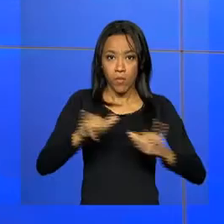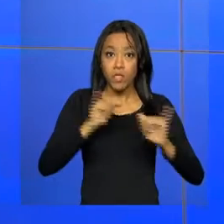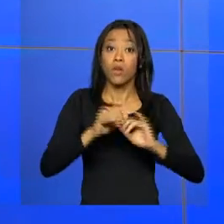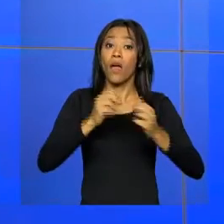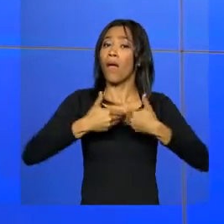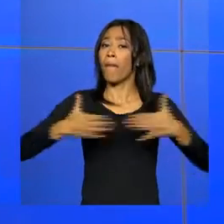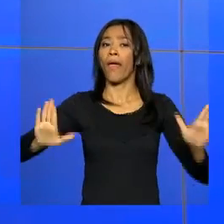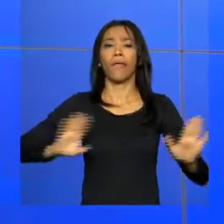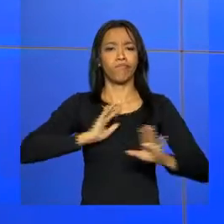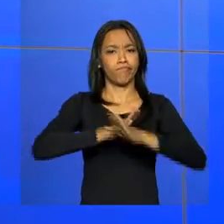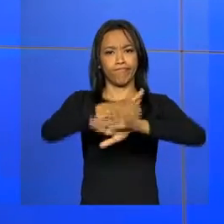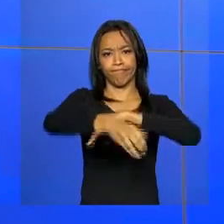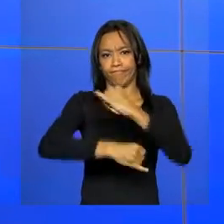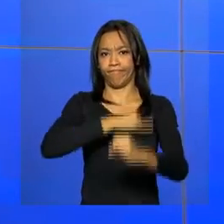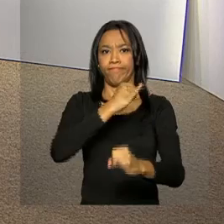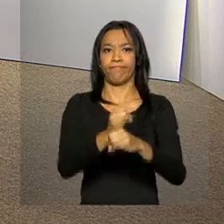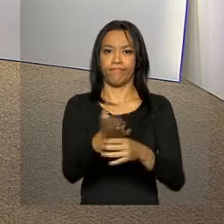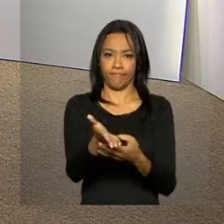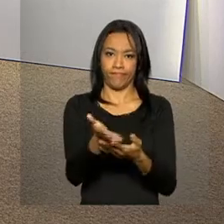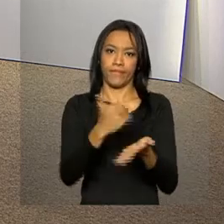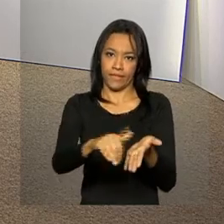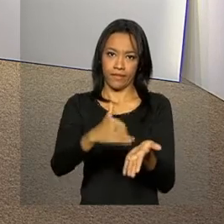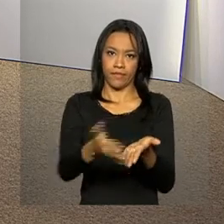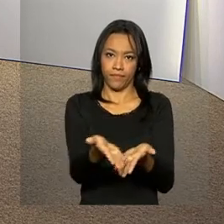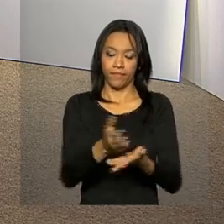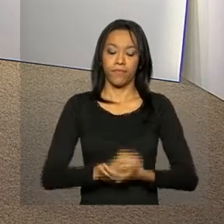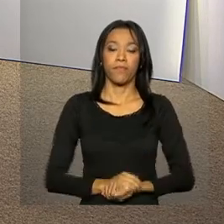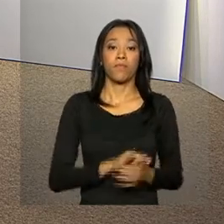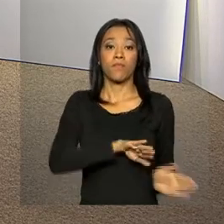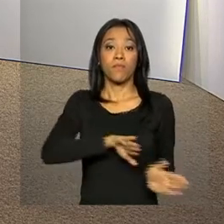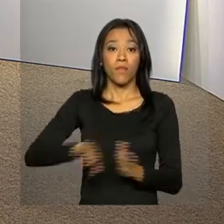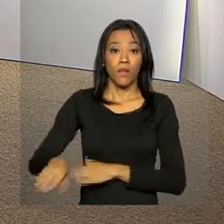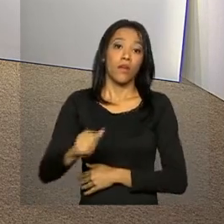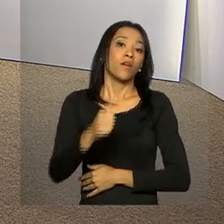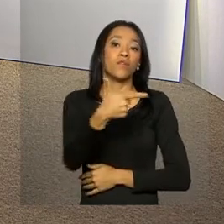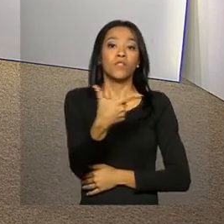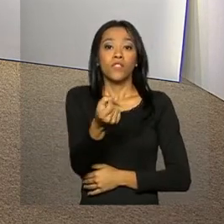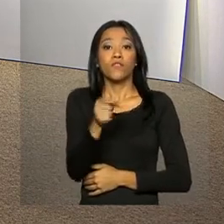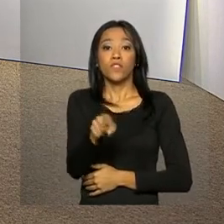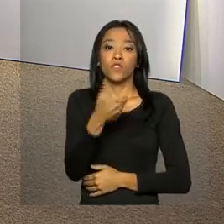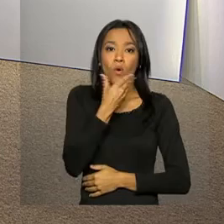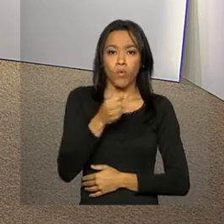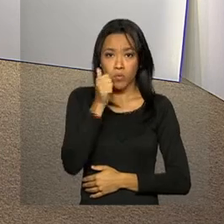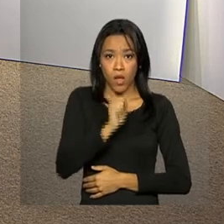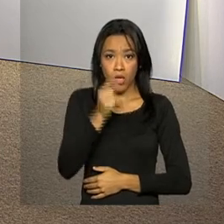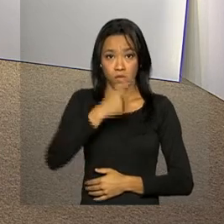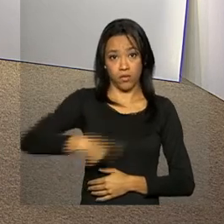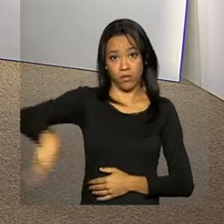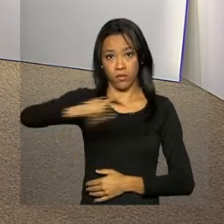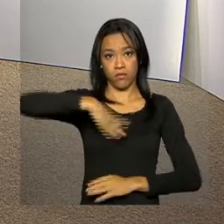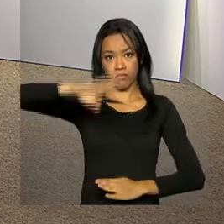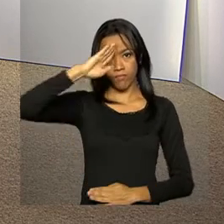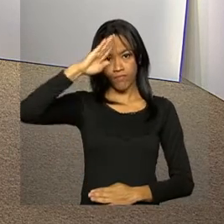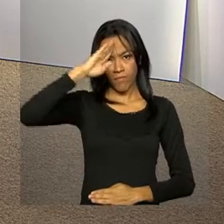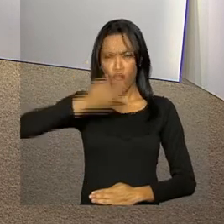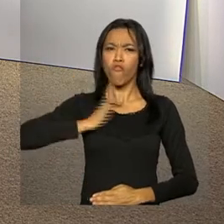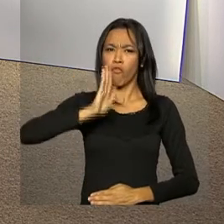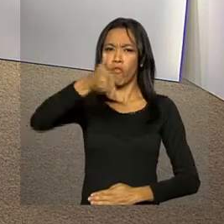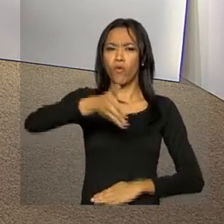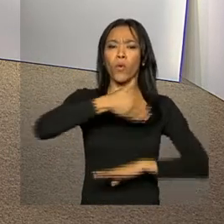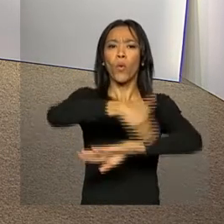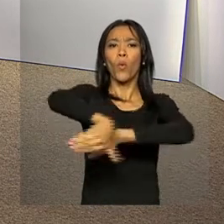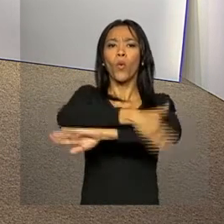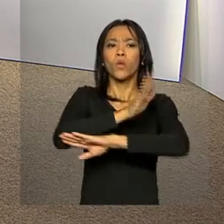para consultas no portal da Secretaria. E 220 mil homens e mulheres das Forças Armadas foram para as ruas no último